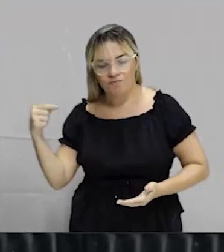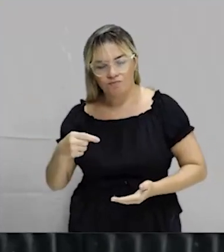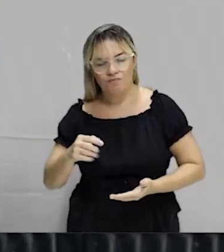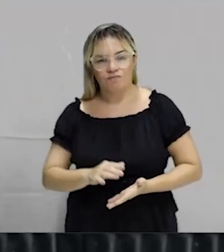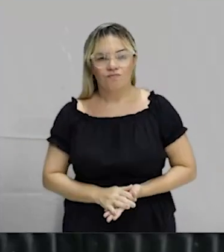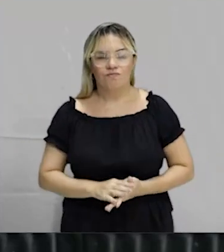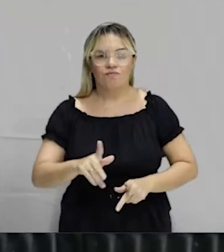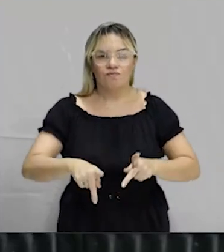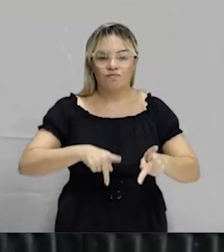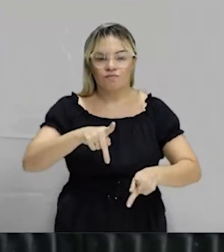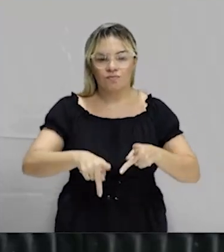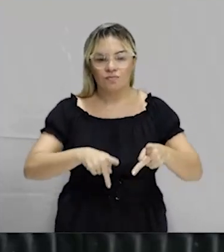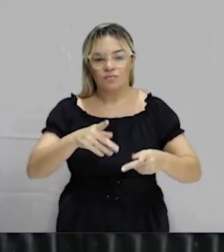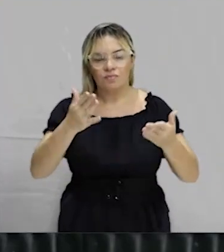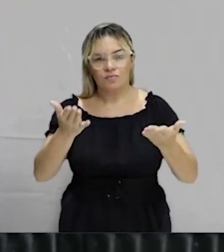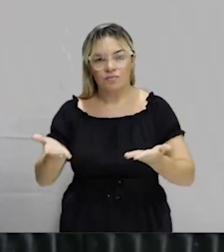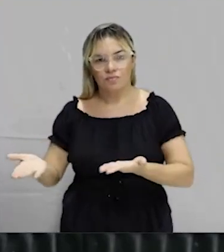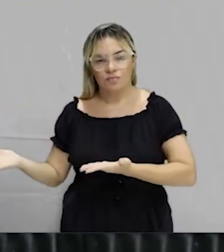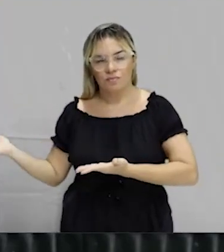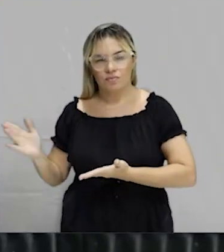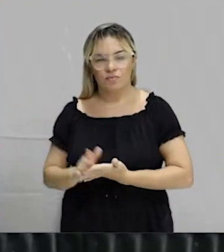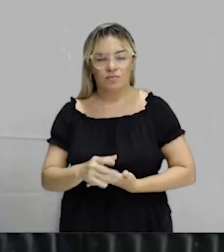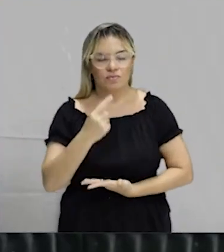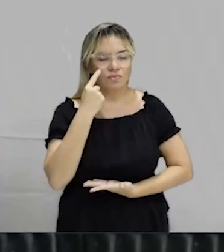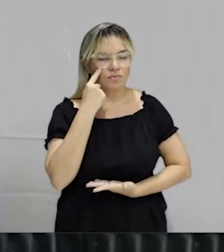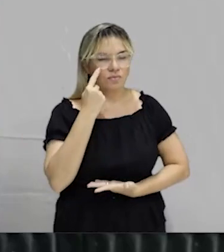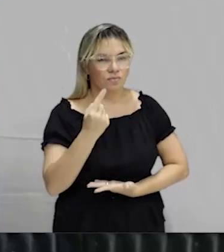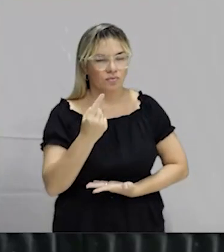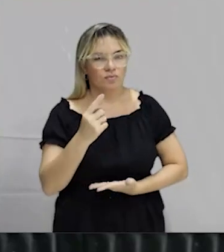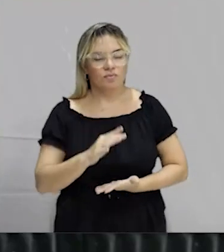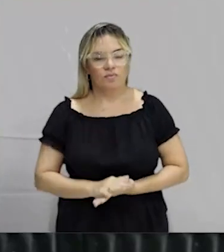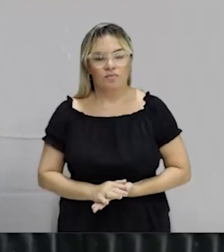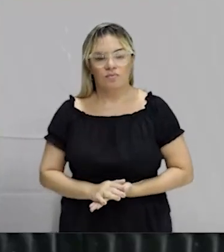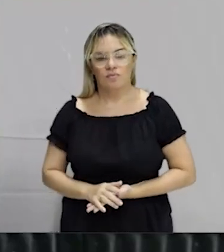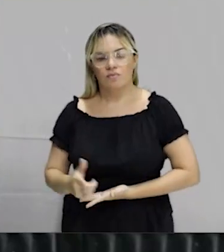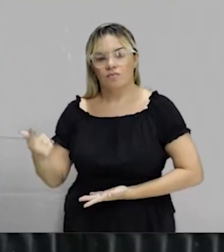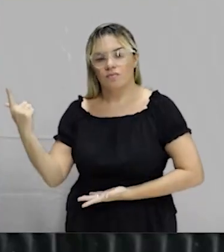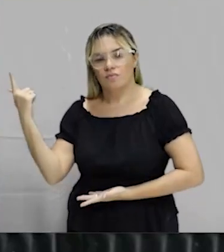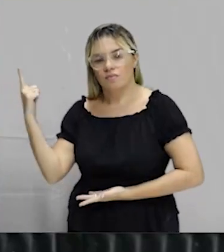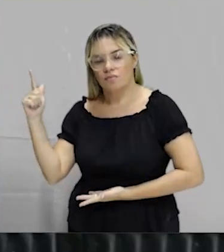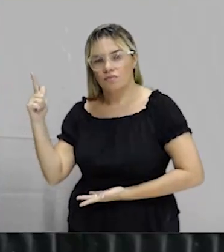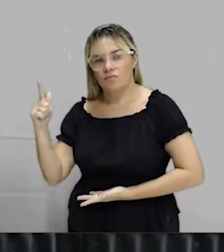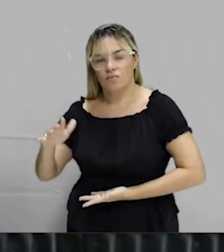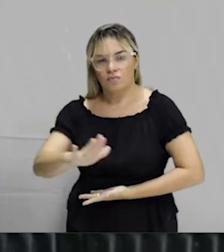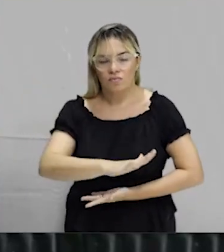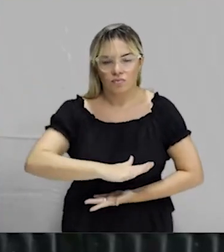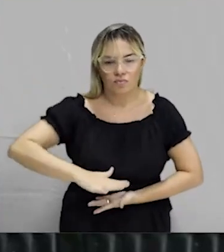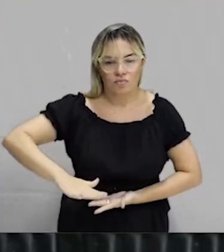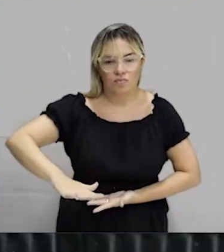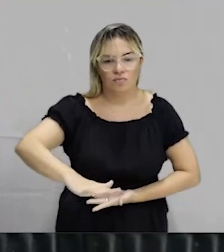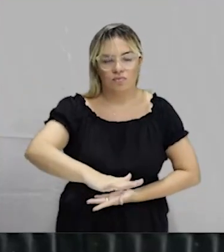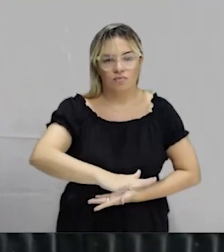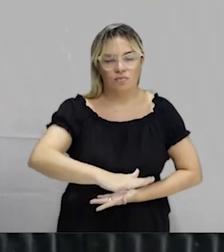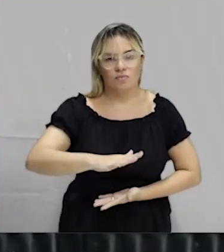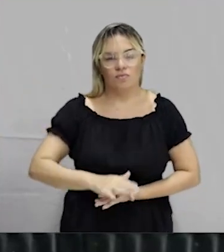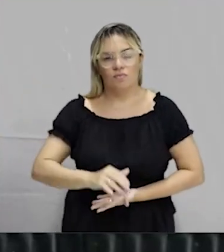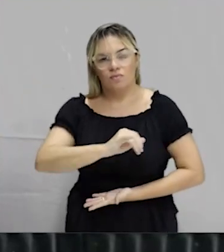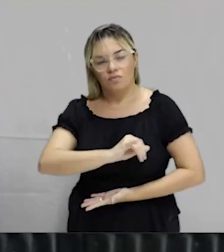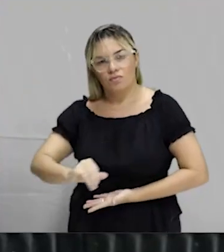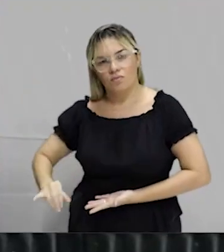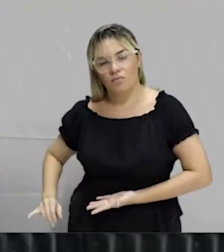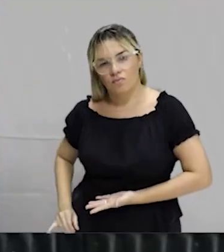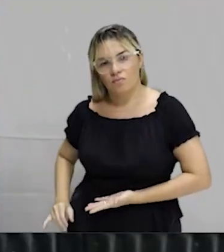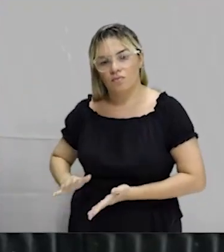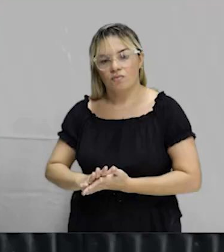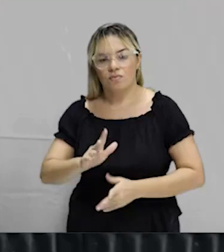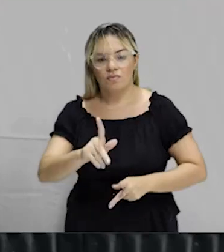civilização. Se nós observarmos a geografia do chamado Império